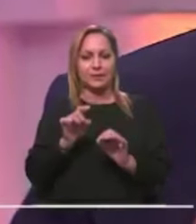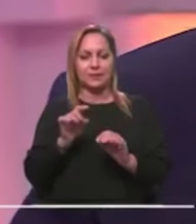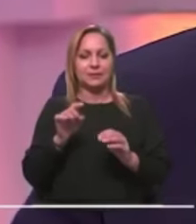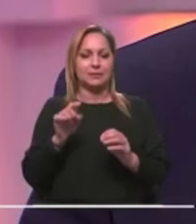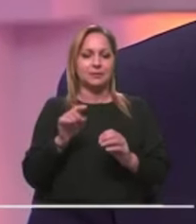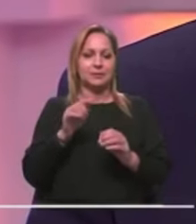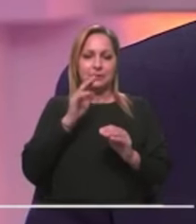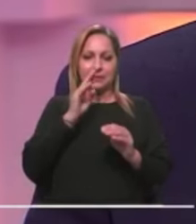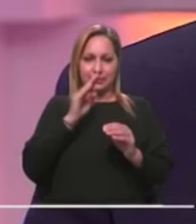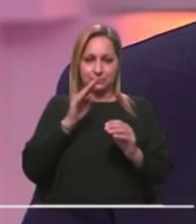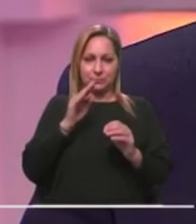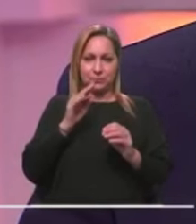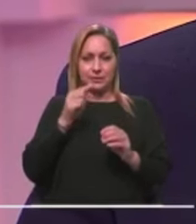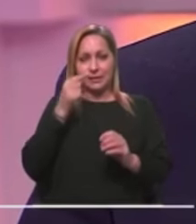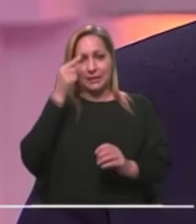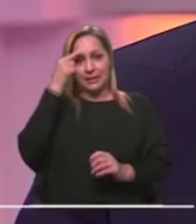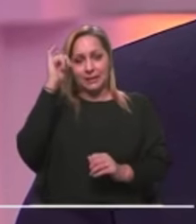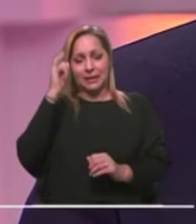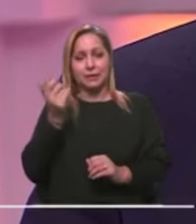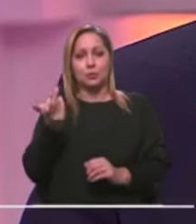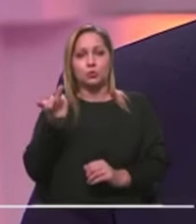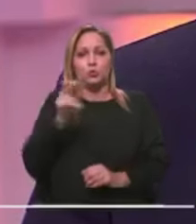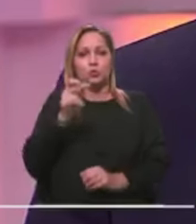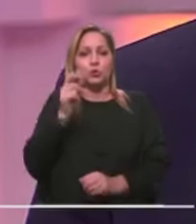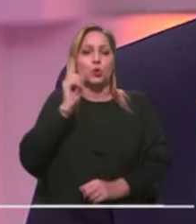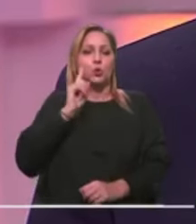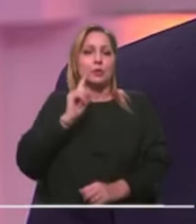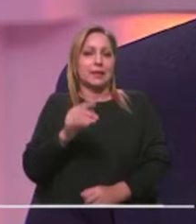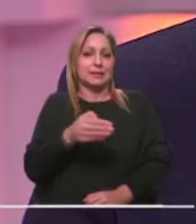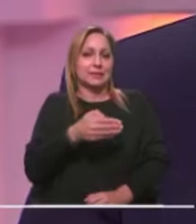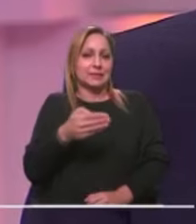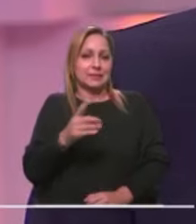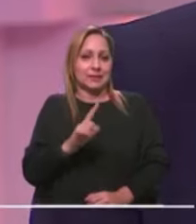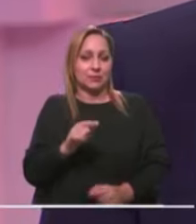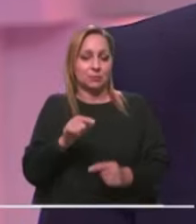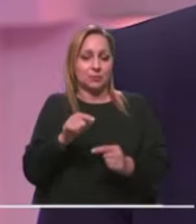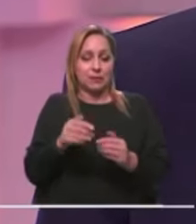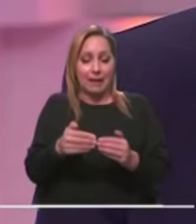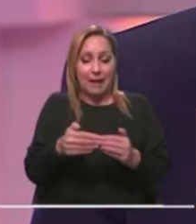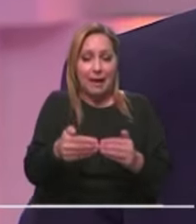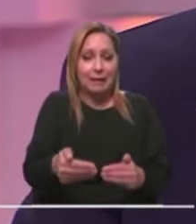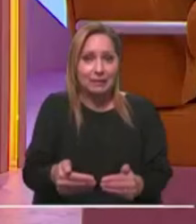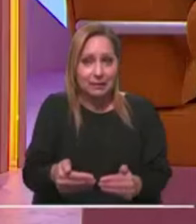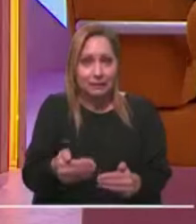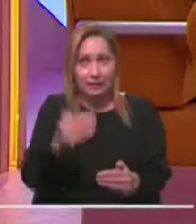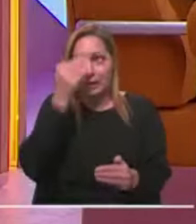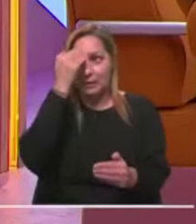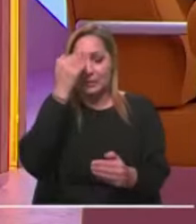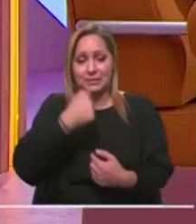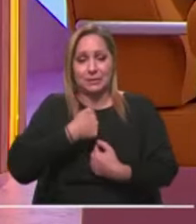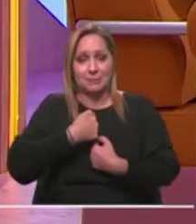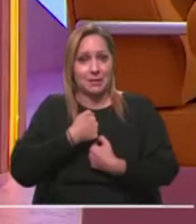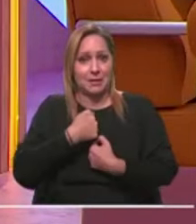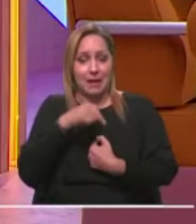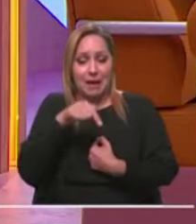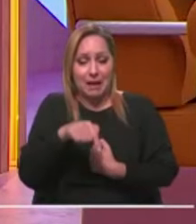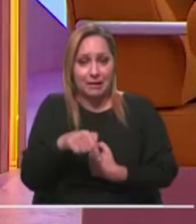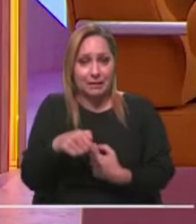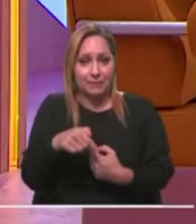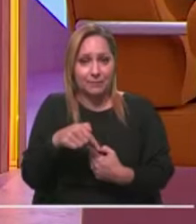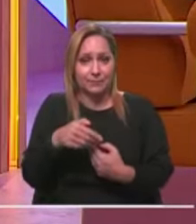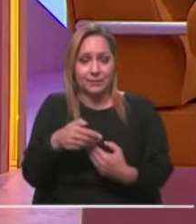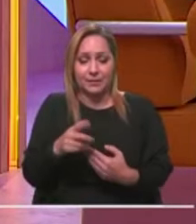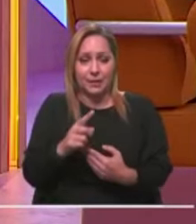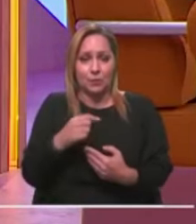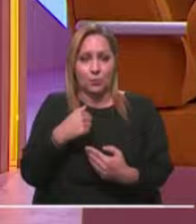dia 7 não não nasceu no dia 7 obviamente que não estava na cabeça de ninguém era fosse naquela altura muito menos na minha que que que era naquela altura eu estava muito bem